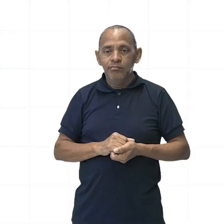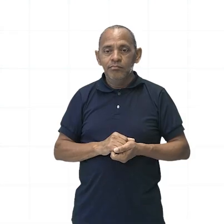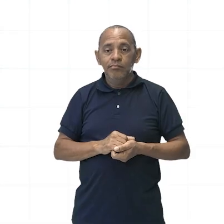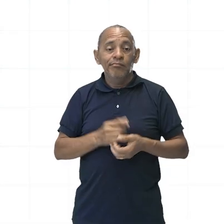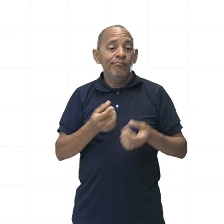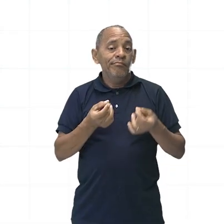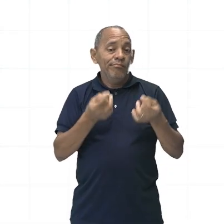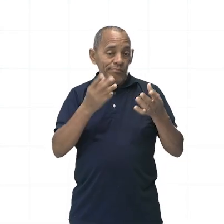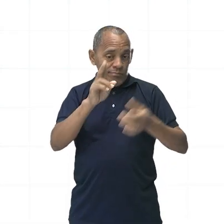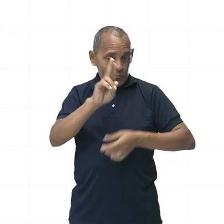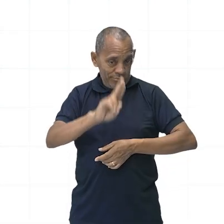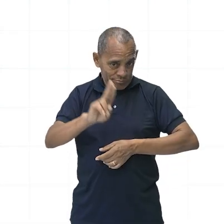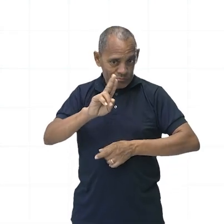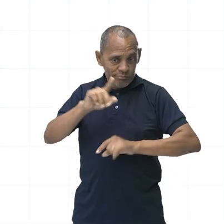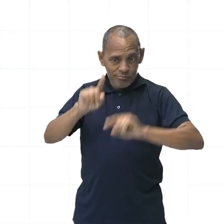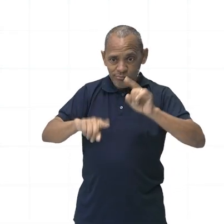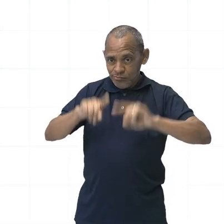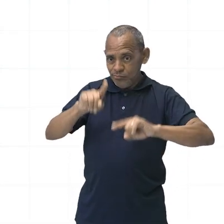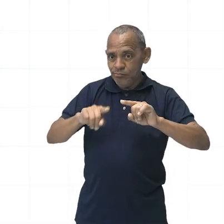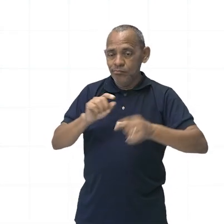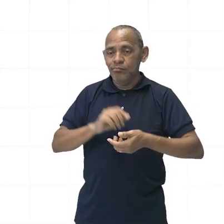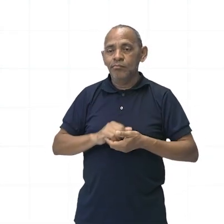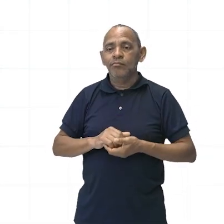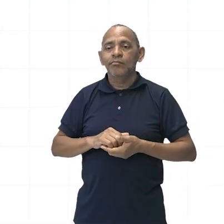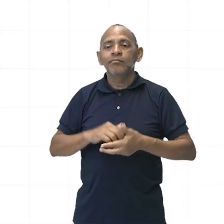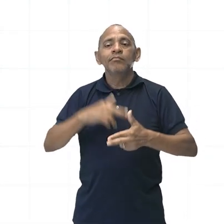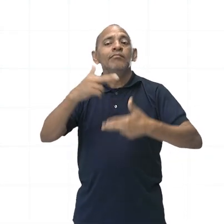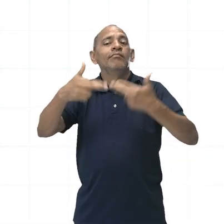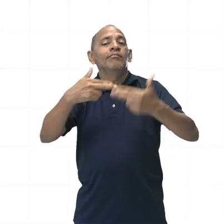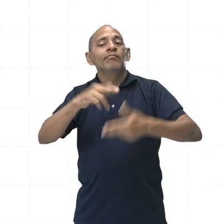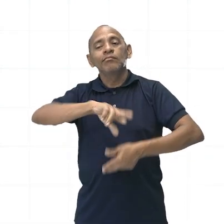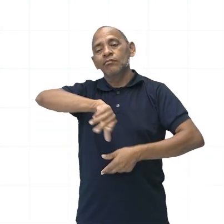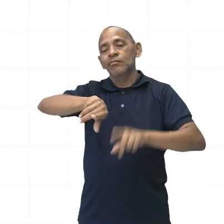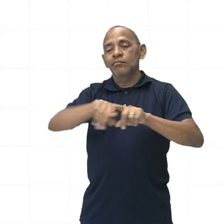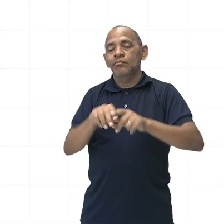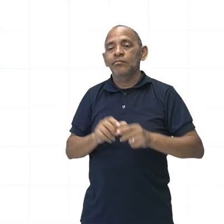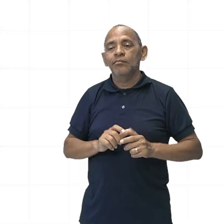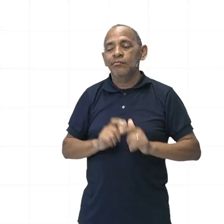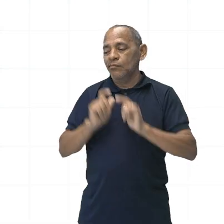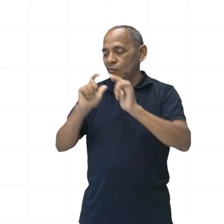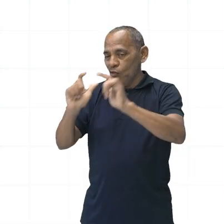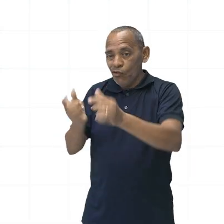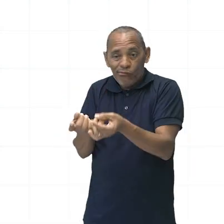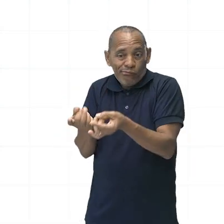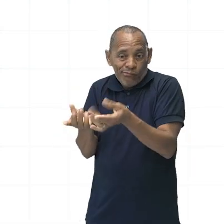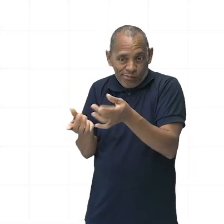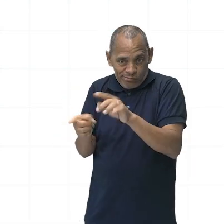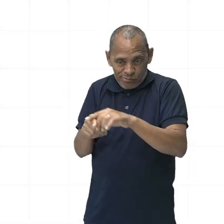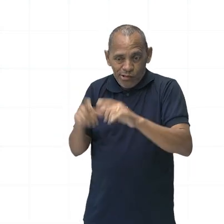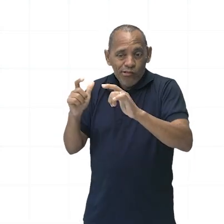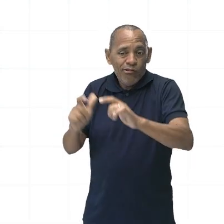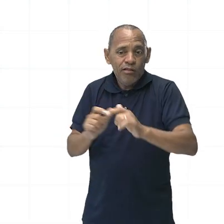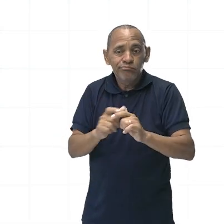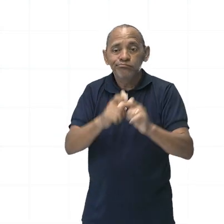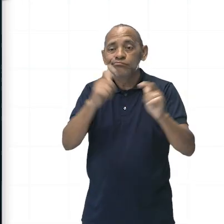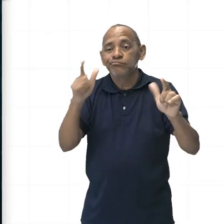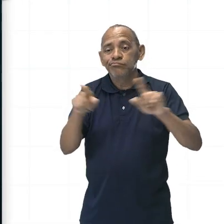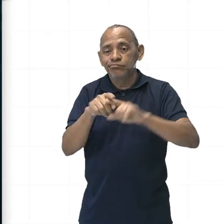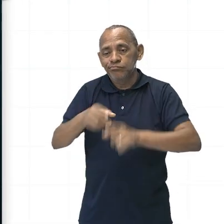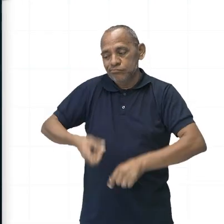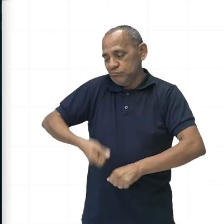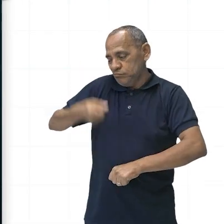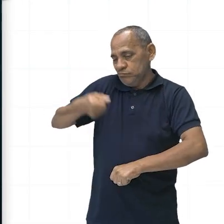da utilização desses materiais não recicláveis e que vão parar em locais inadequados, em sua grande maioria, são as